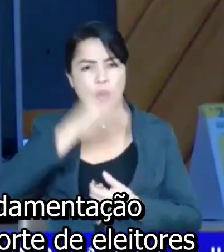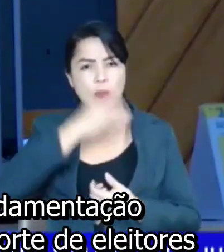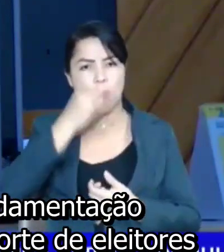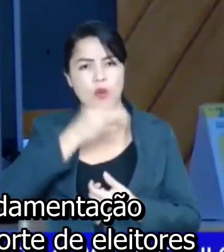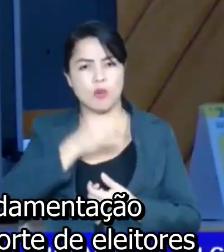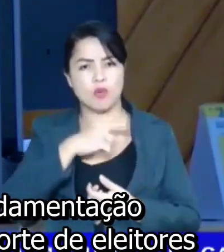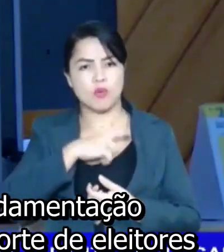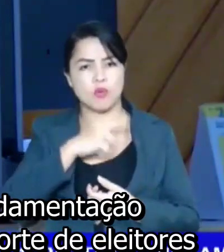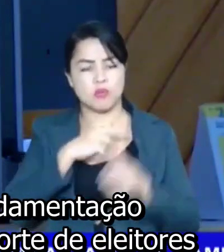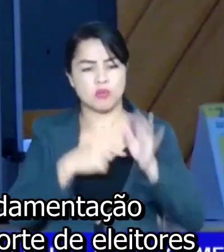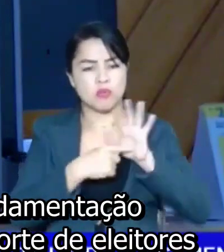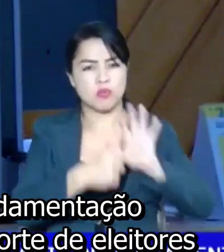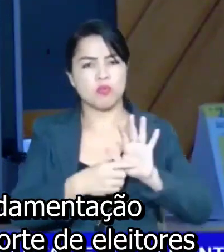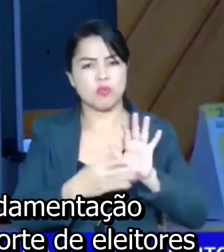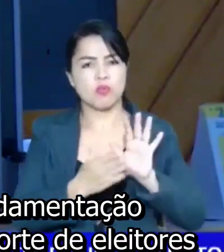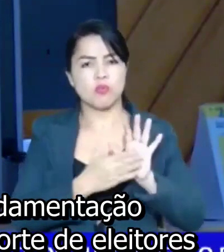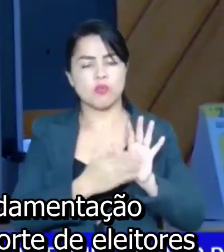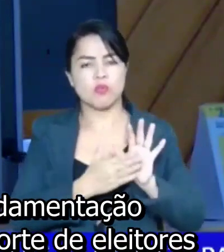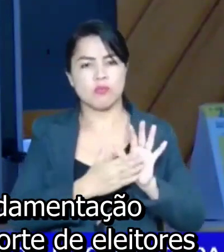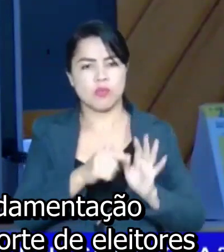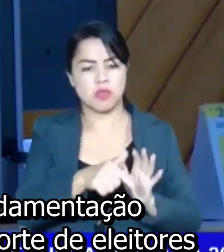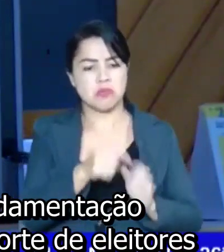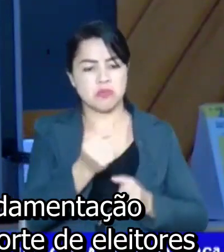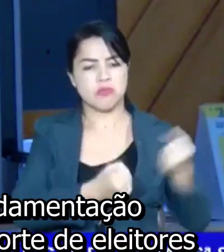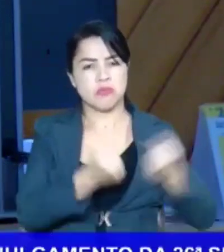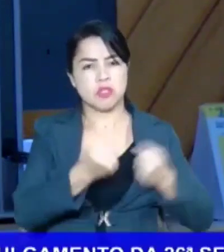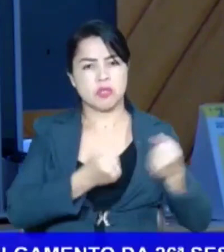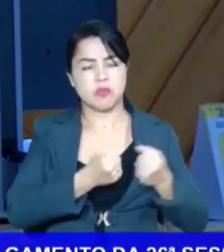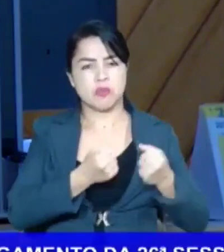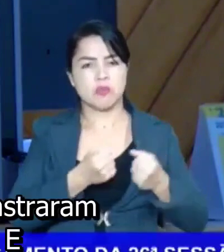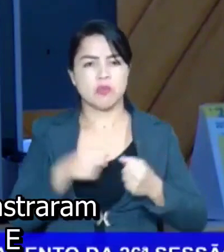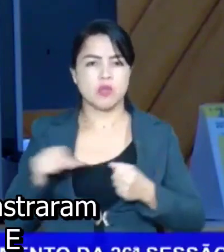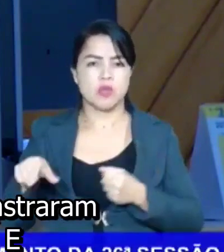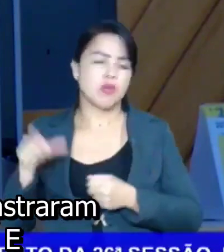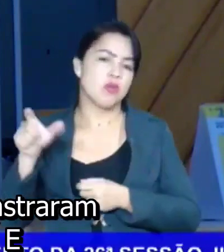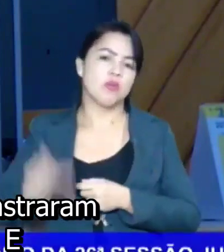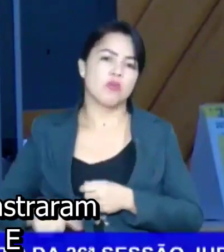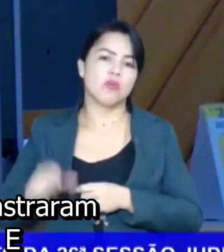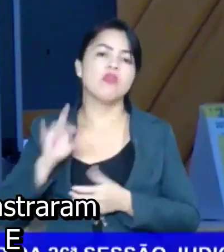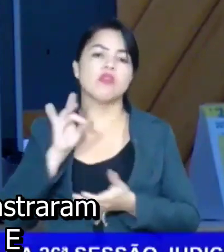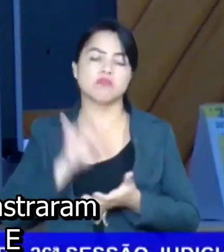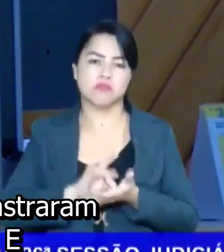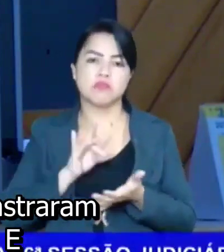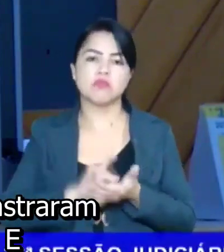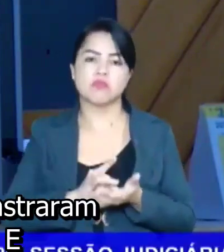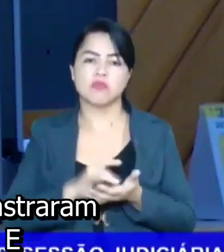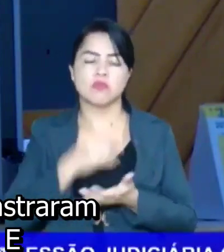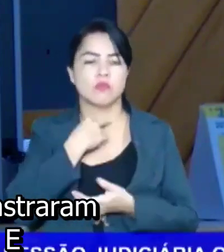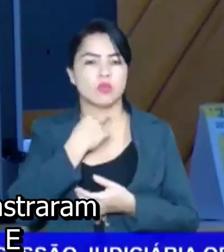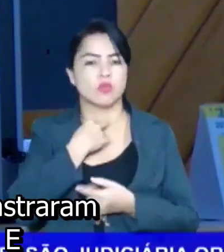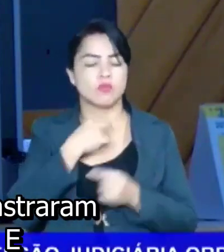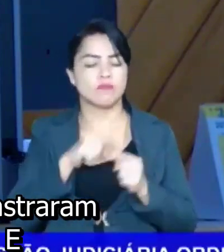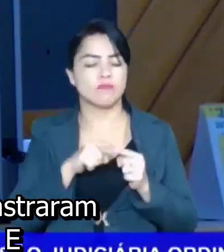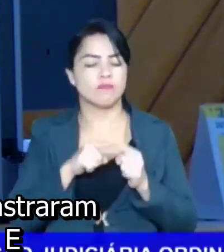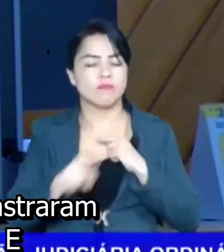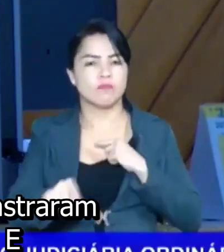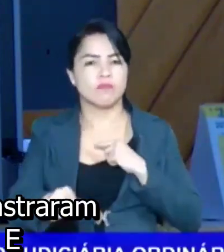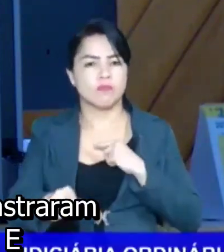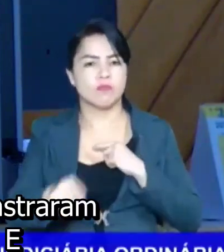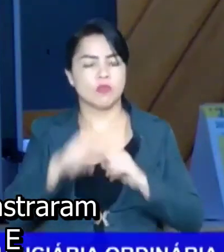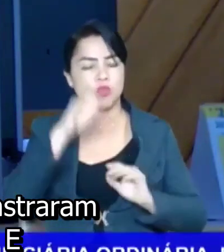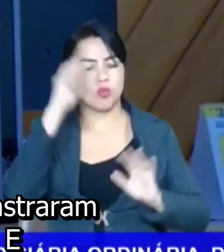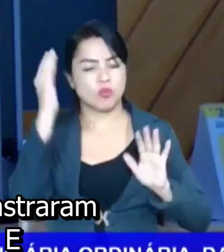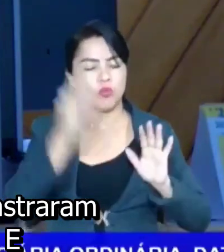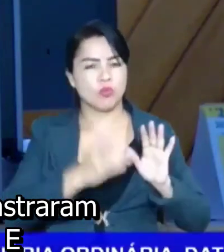impugnada asseverou que o transporte de eleitores é fato incontroverso e as